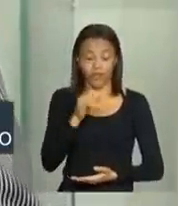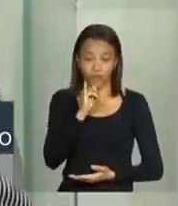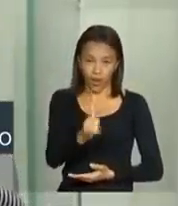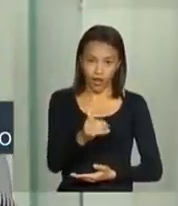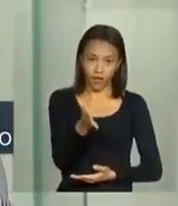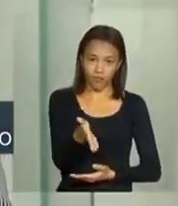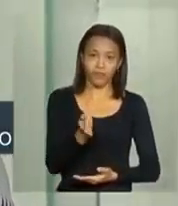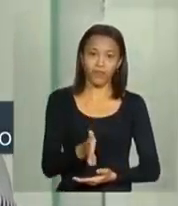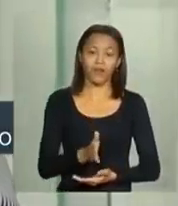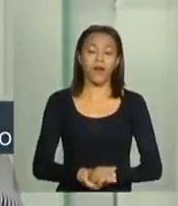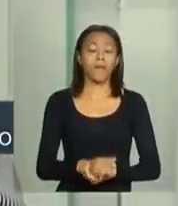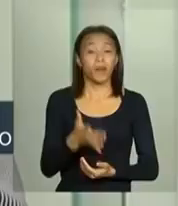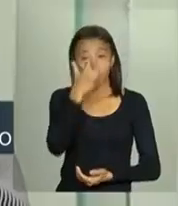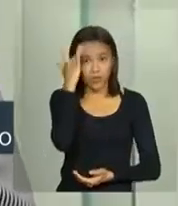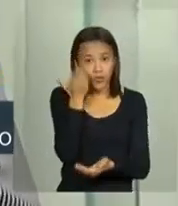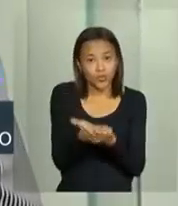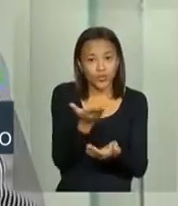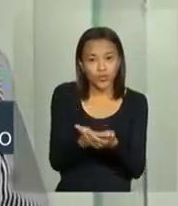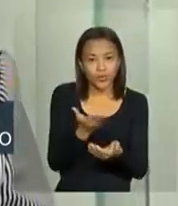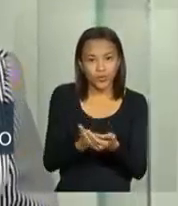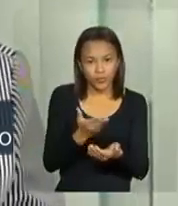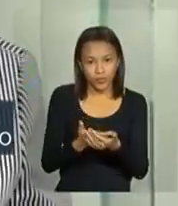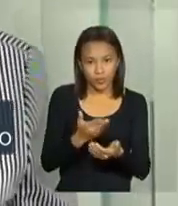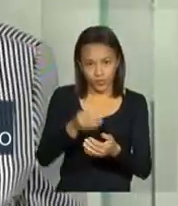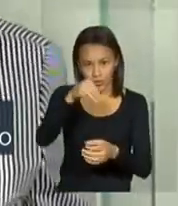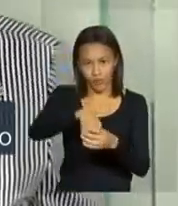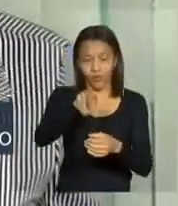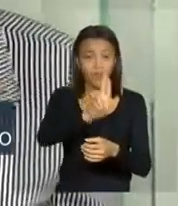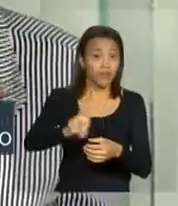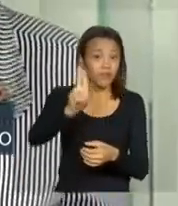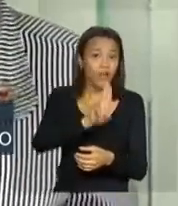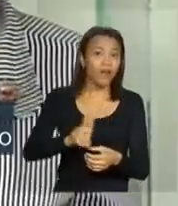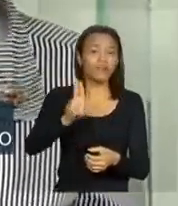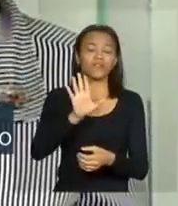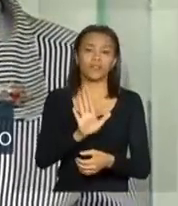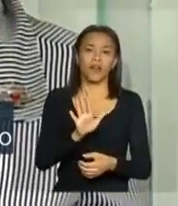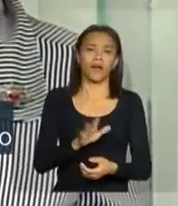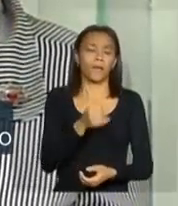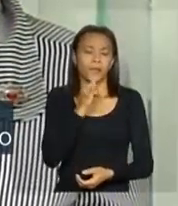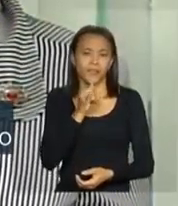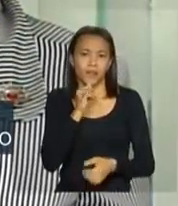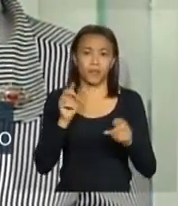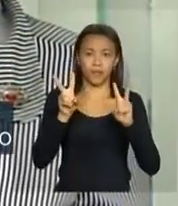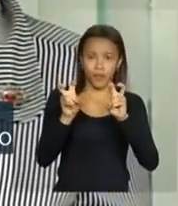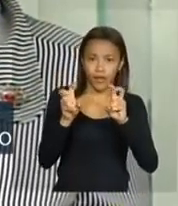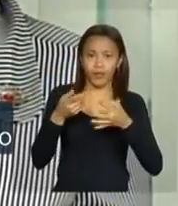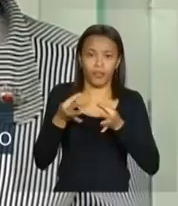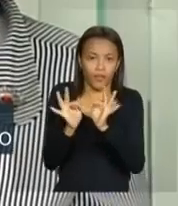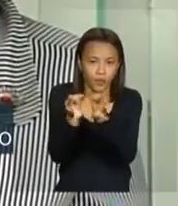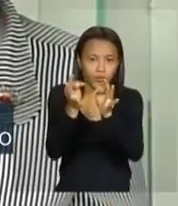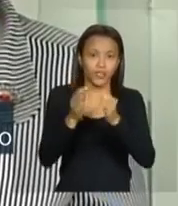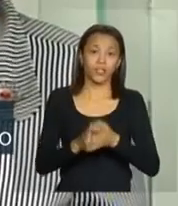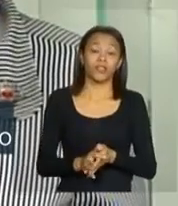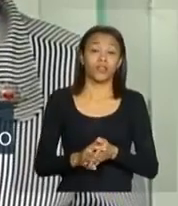para estudantes de pós-graduação, uma pontuação especial para alguns temas, tais como tecnologia e